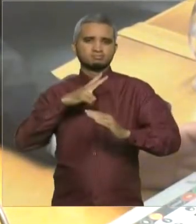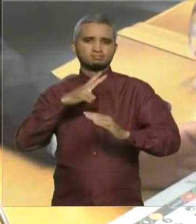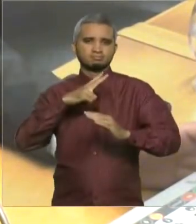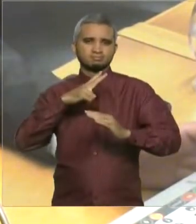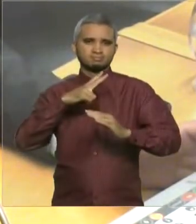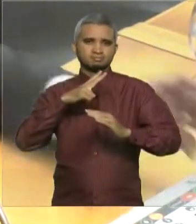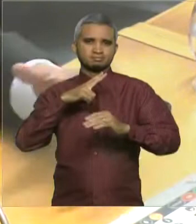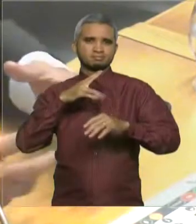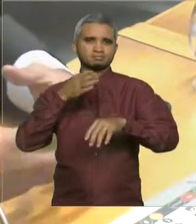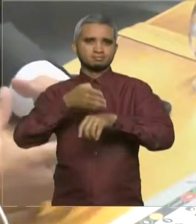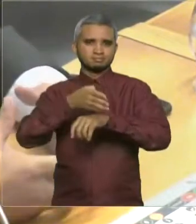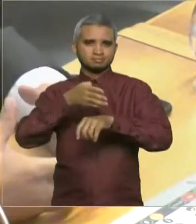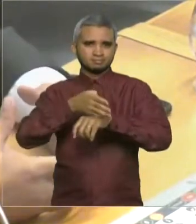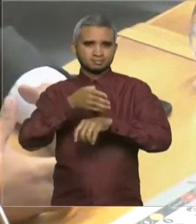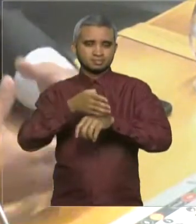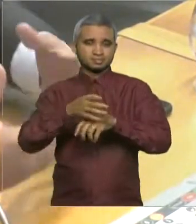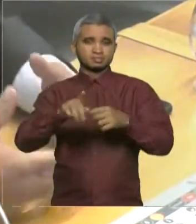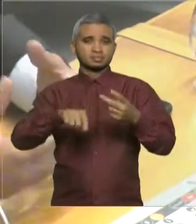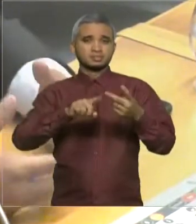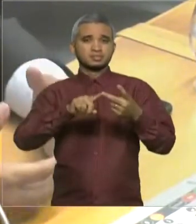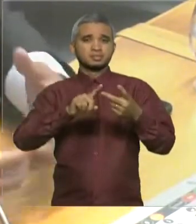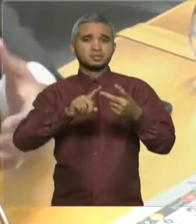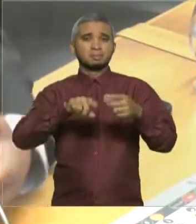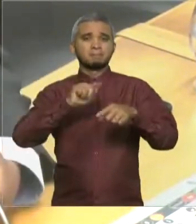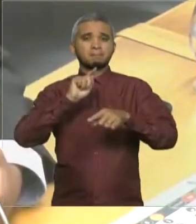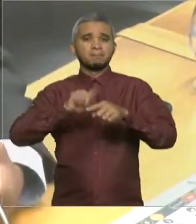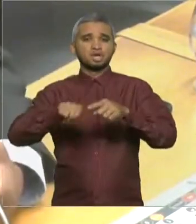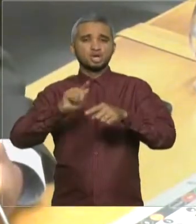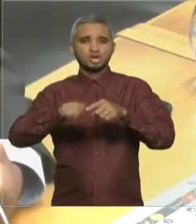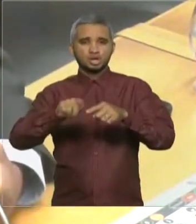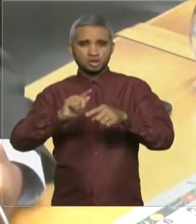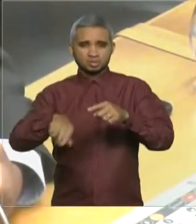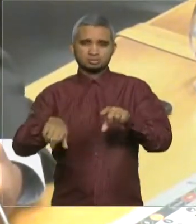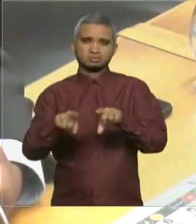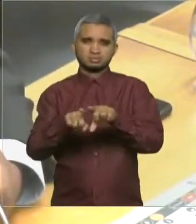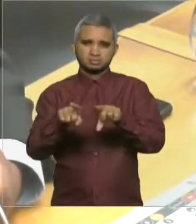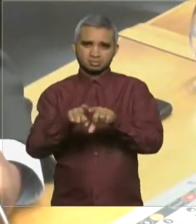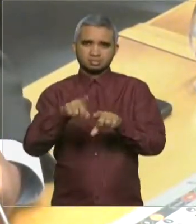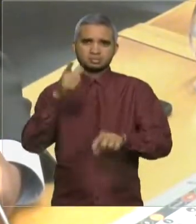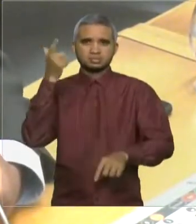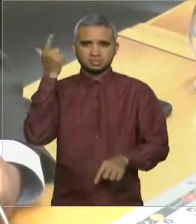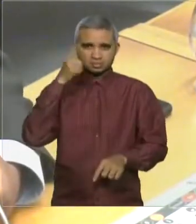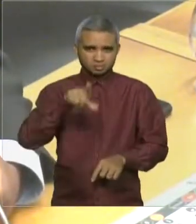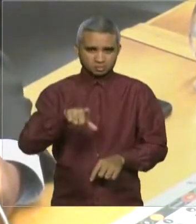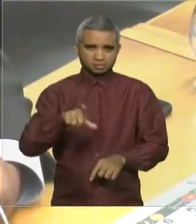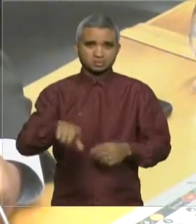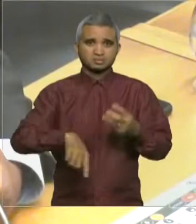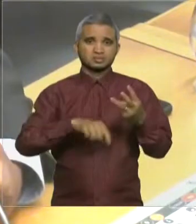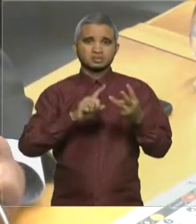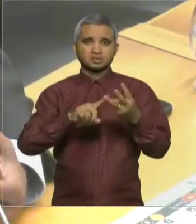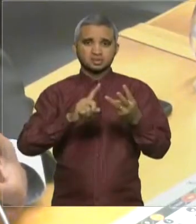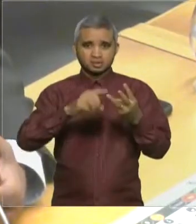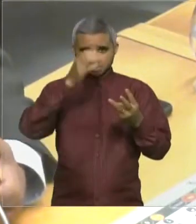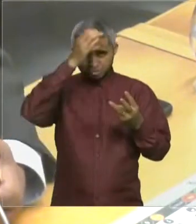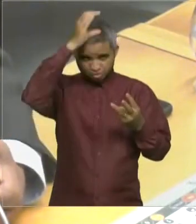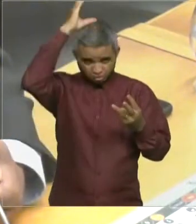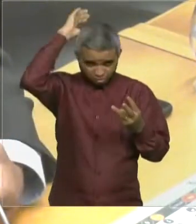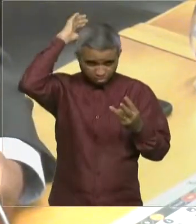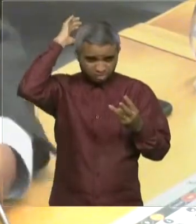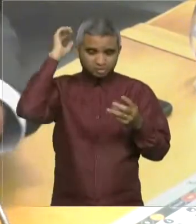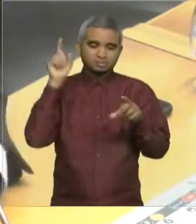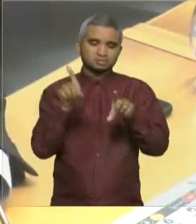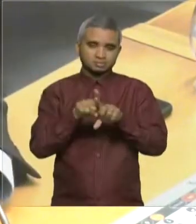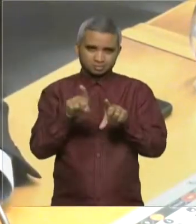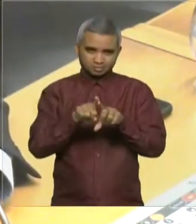Pinheiro conseguiu credenciar também esse serviço pelo governo do Estado. Chapadinha também conseguiu credenciar esse